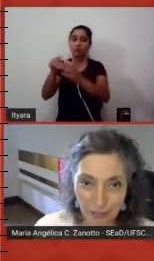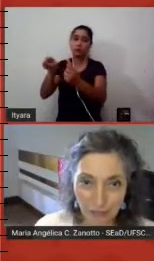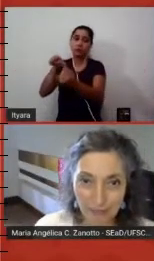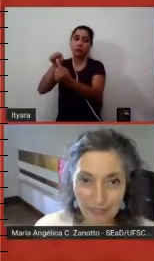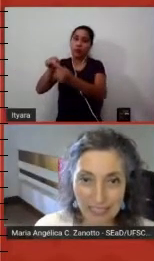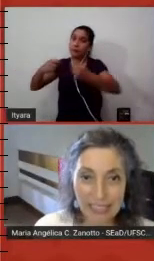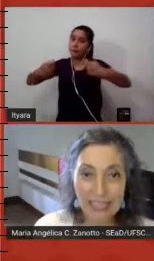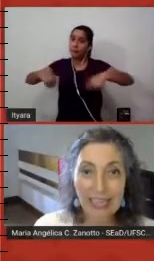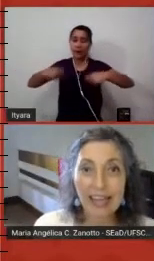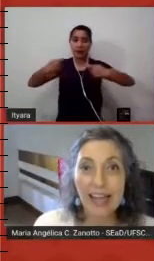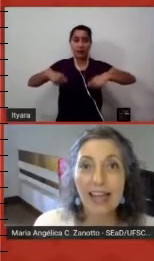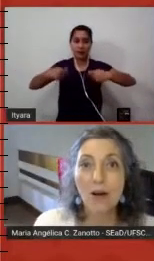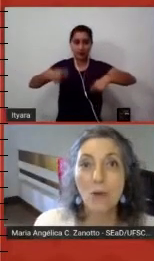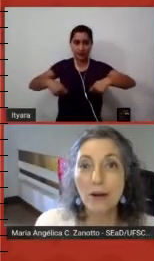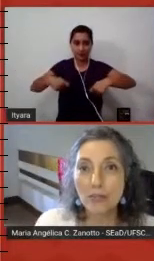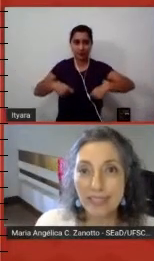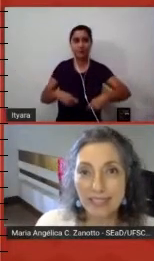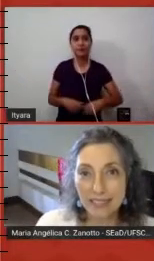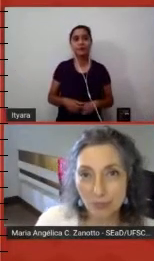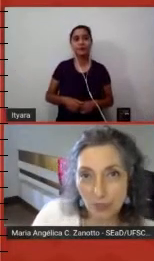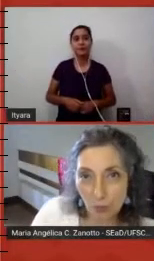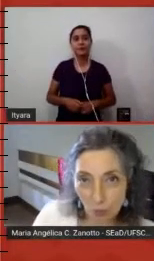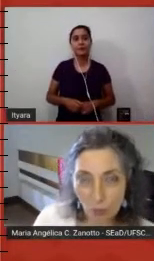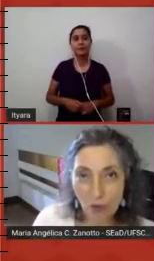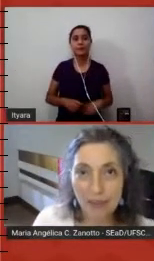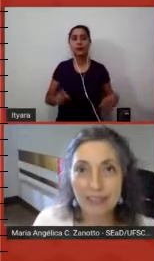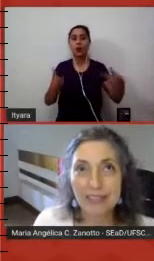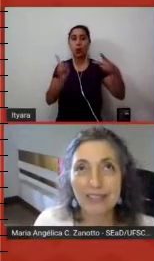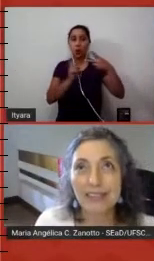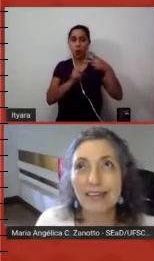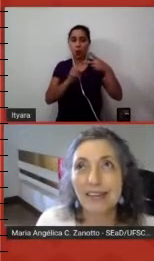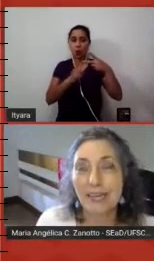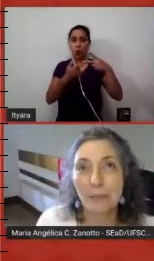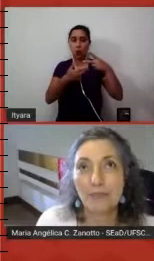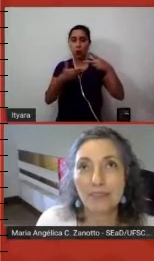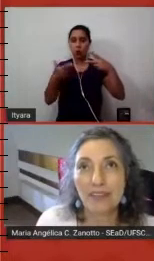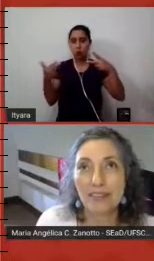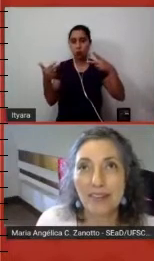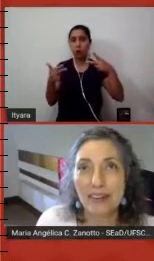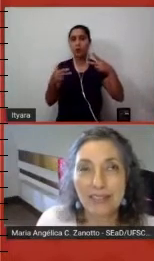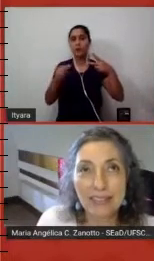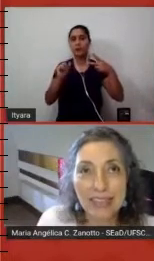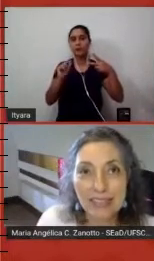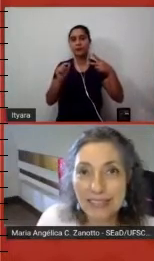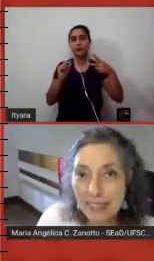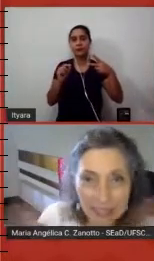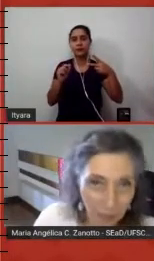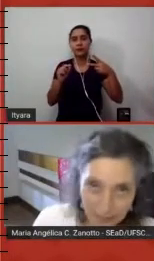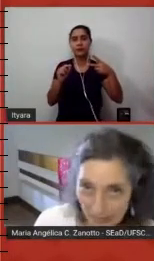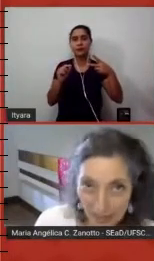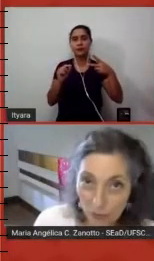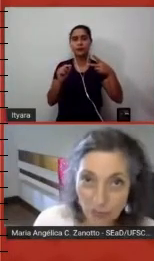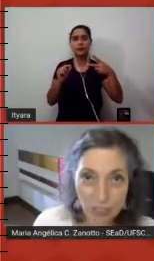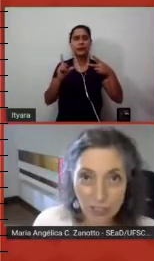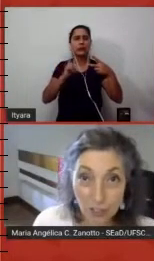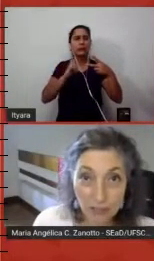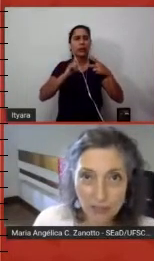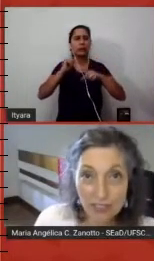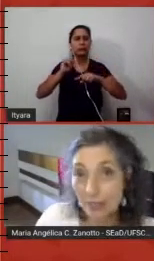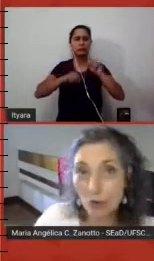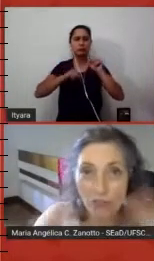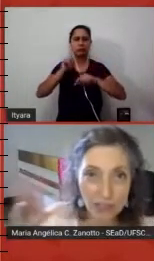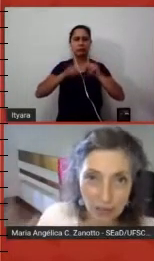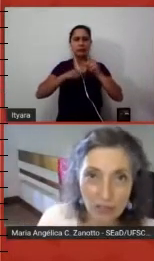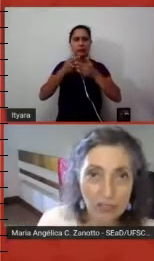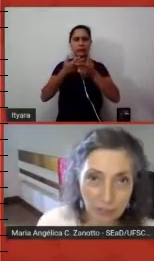objetivos de ensino, né? Uma outra questão que se coloca Tem tanto material, hoje em dia a gente